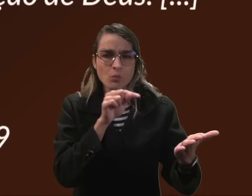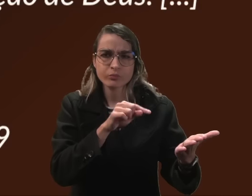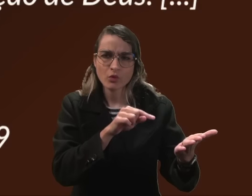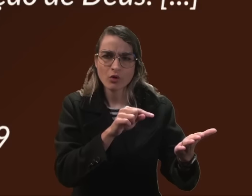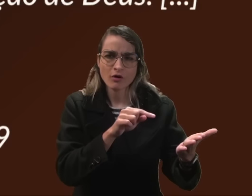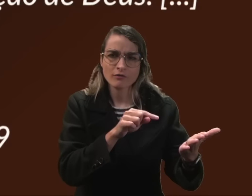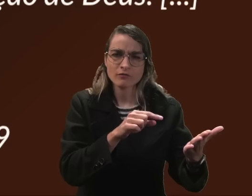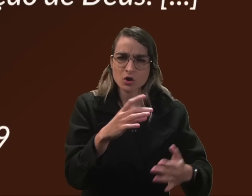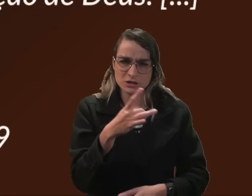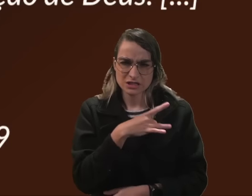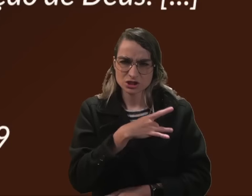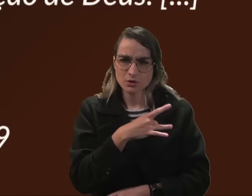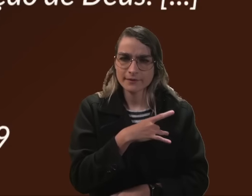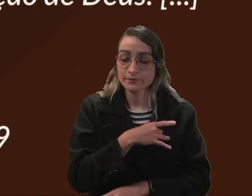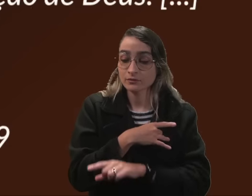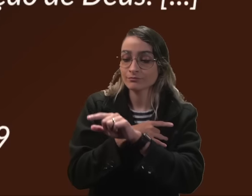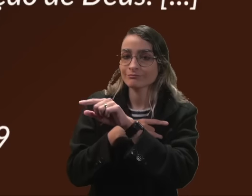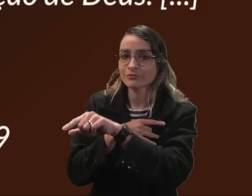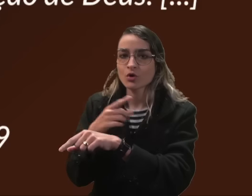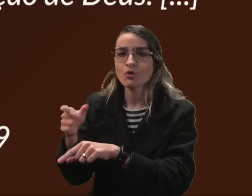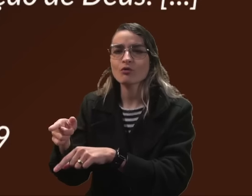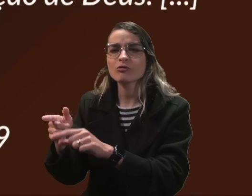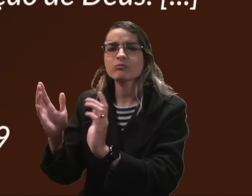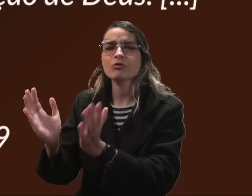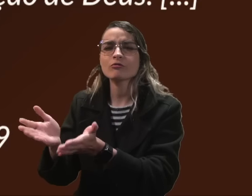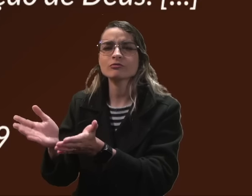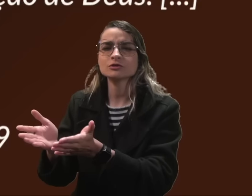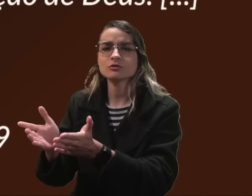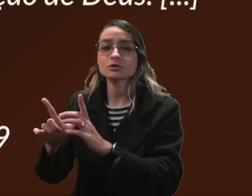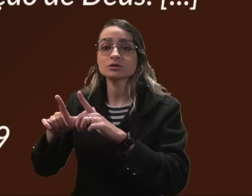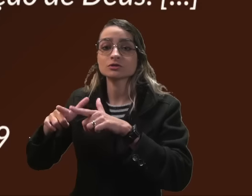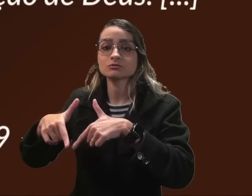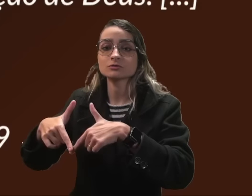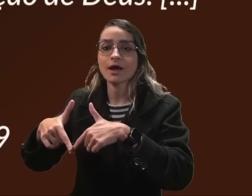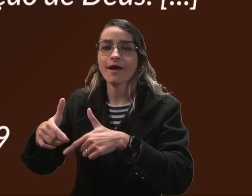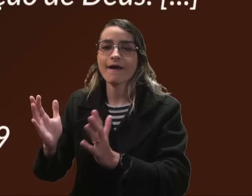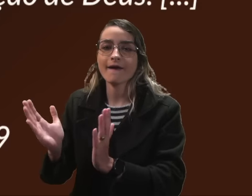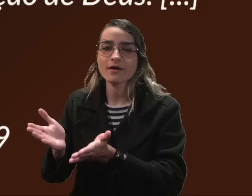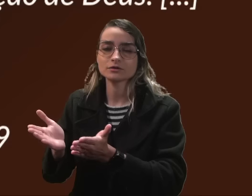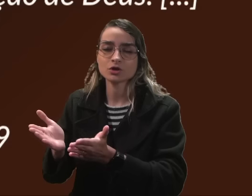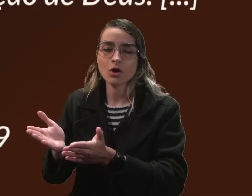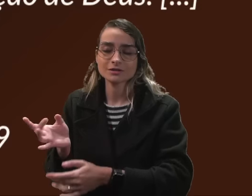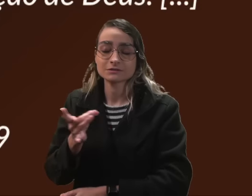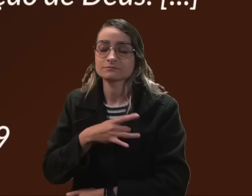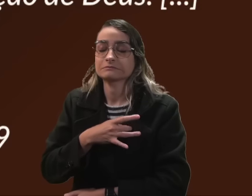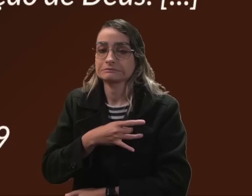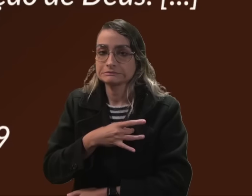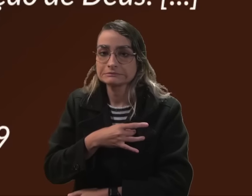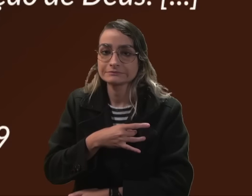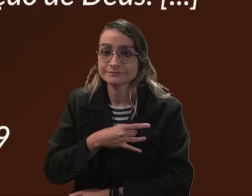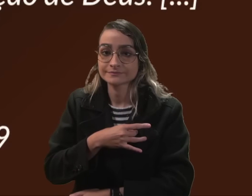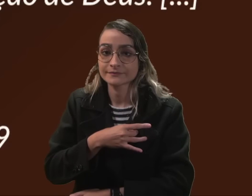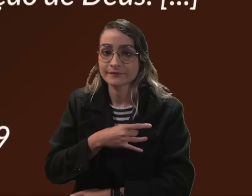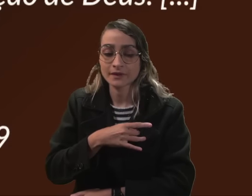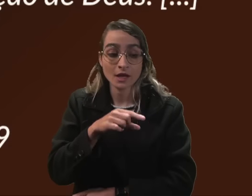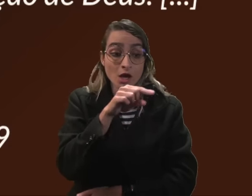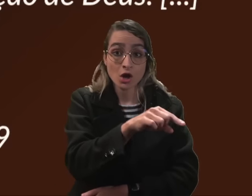da mesma forma como foi com o Israel antigo e teriam visto a salvação de Deus